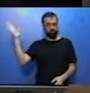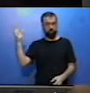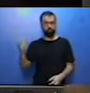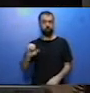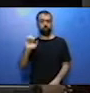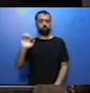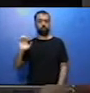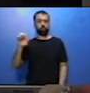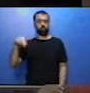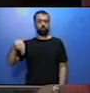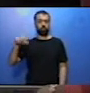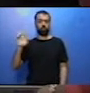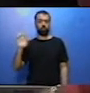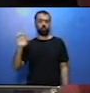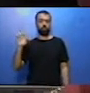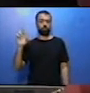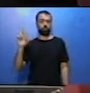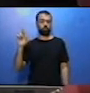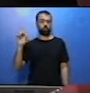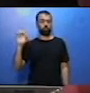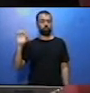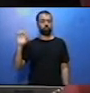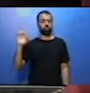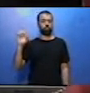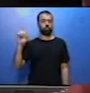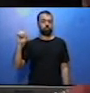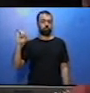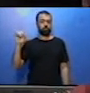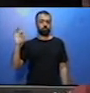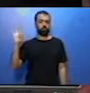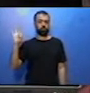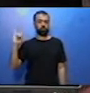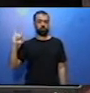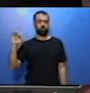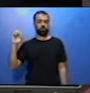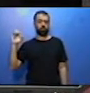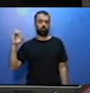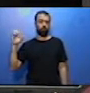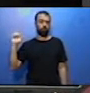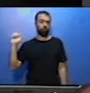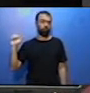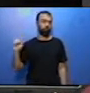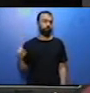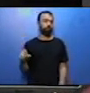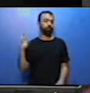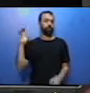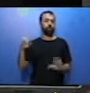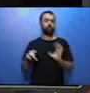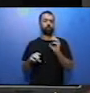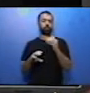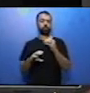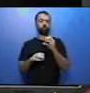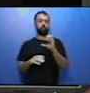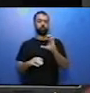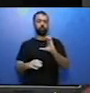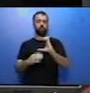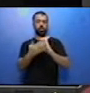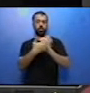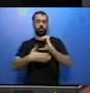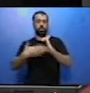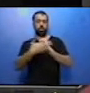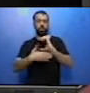só predominantemente composto por carboidratos os carboidratos são nutrientes mais básicos